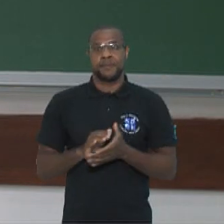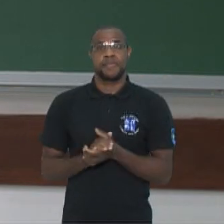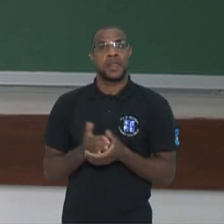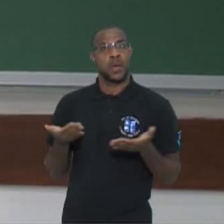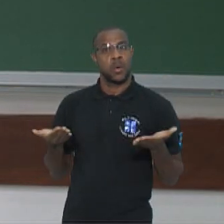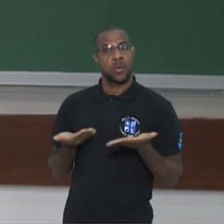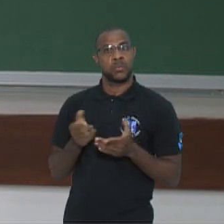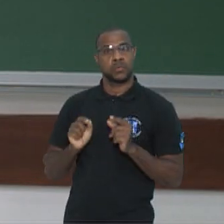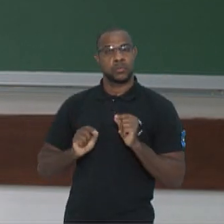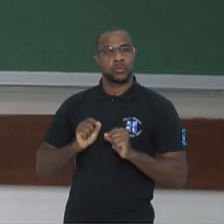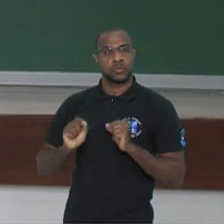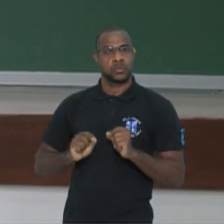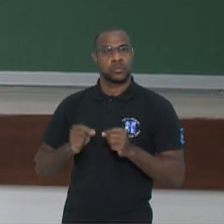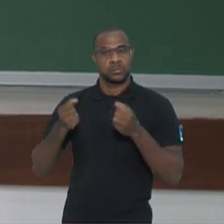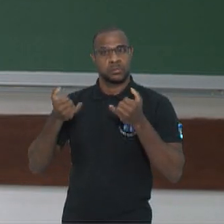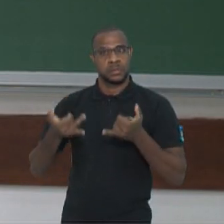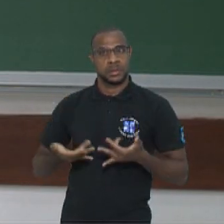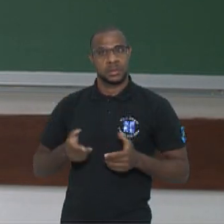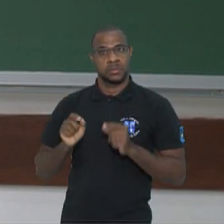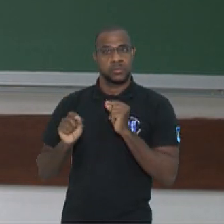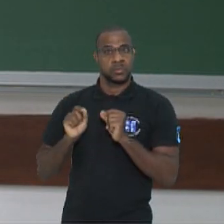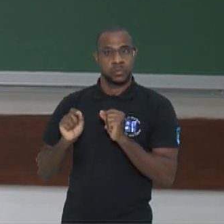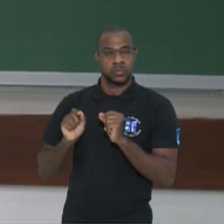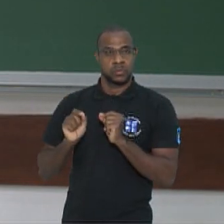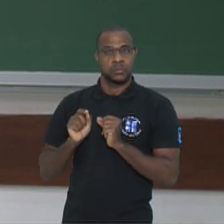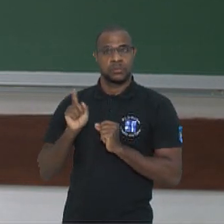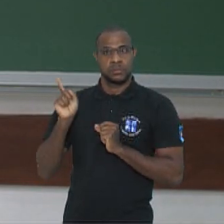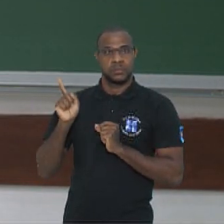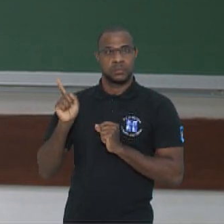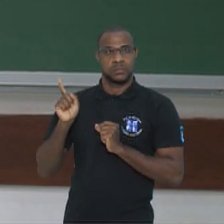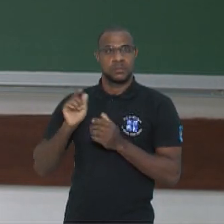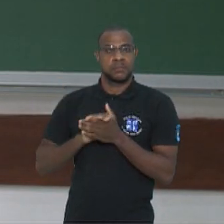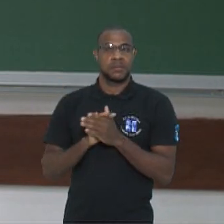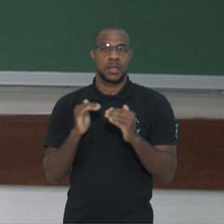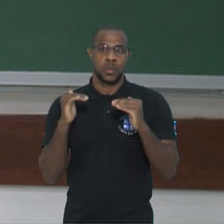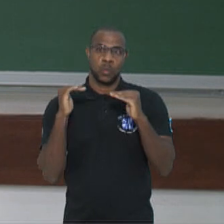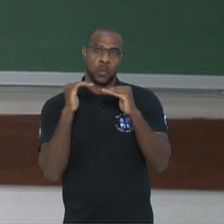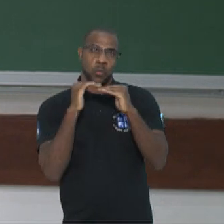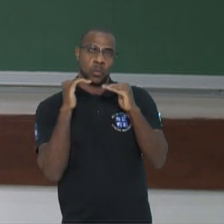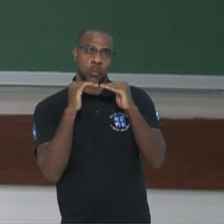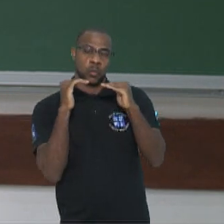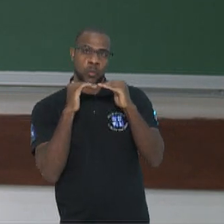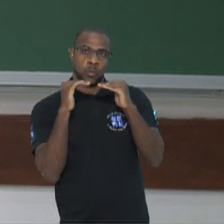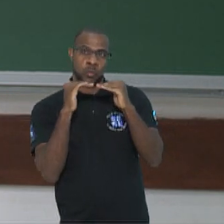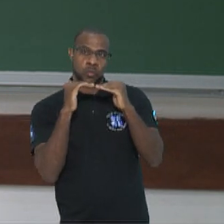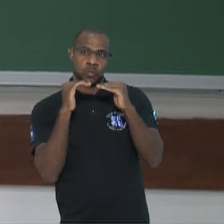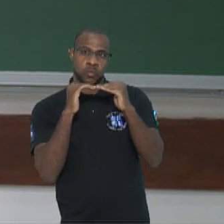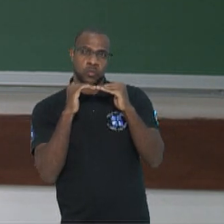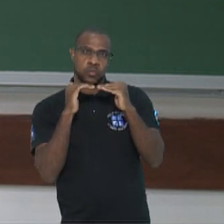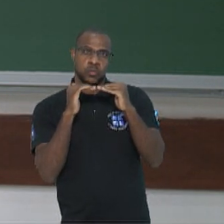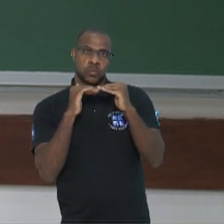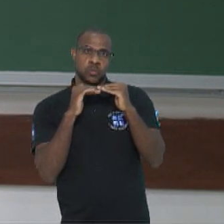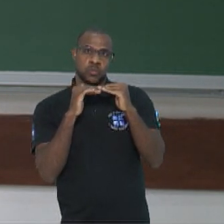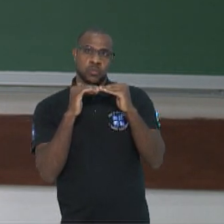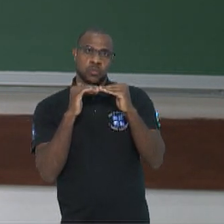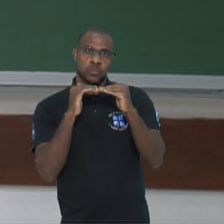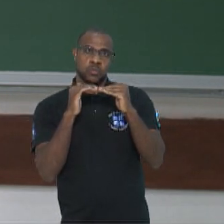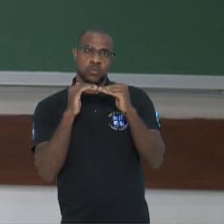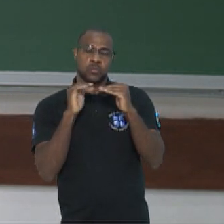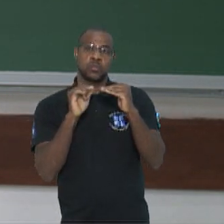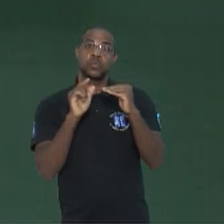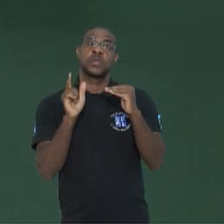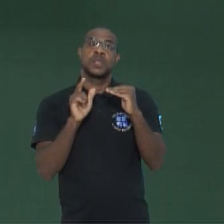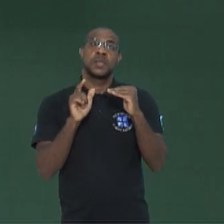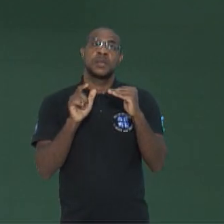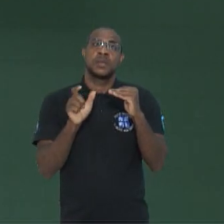de hoje, nós vamos abordar questões sobre a concordância com o sujeito simples. Então, nós vamos